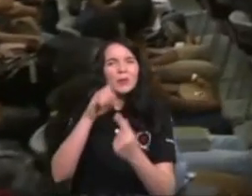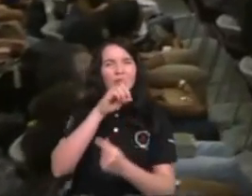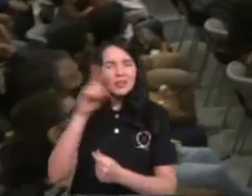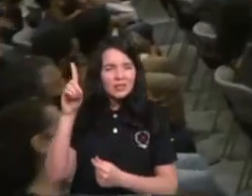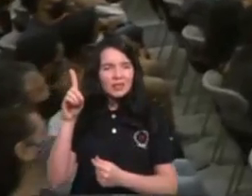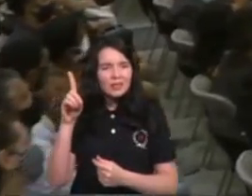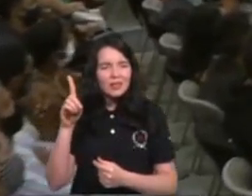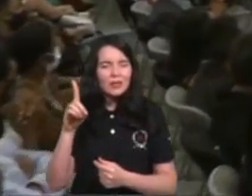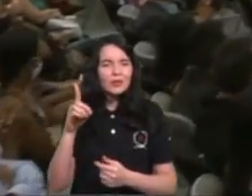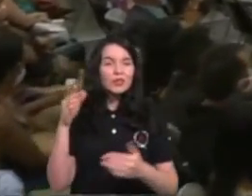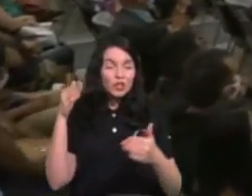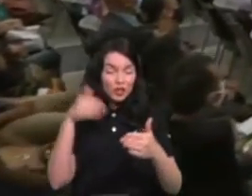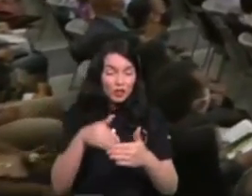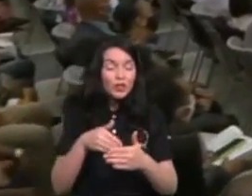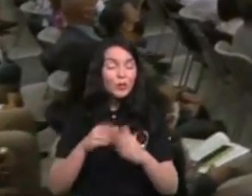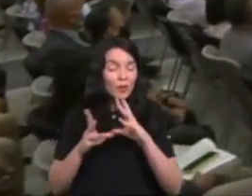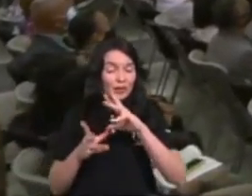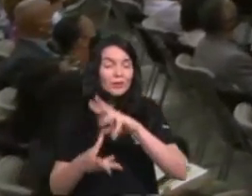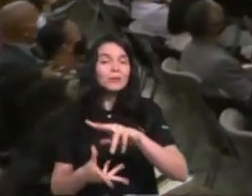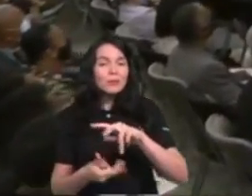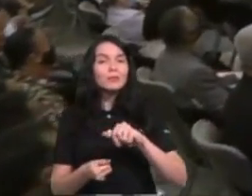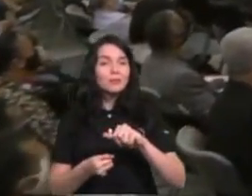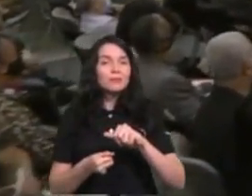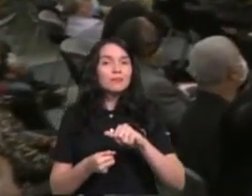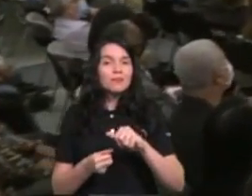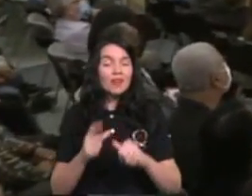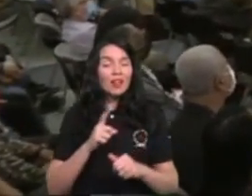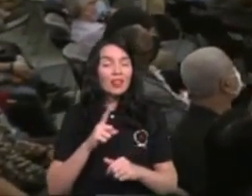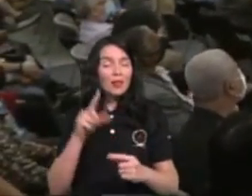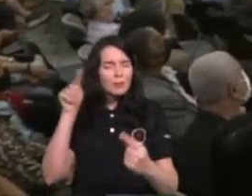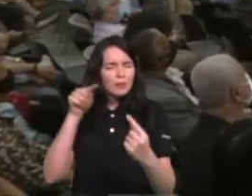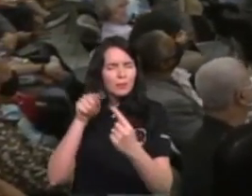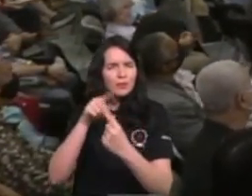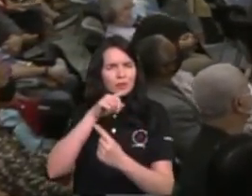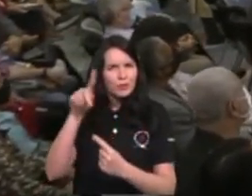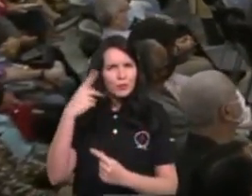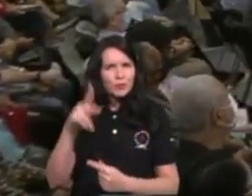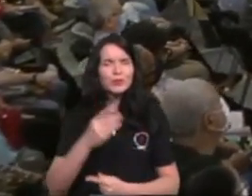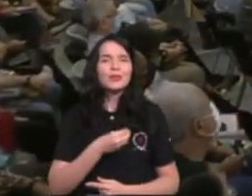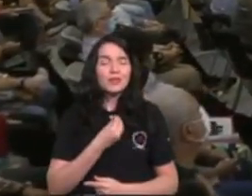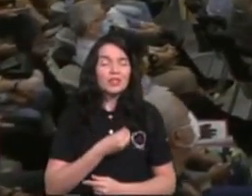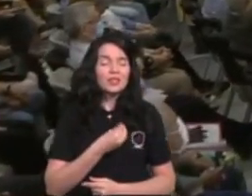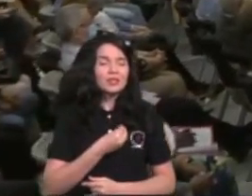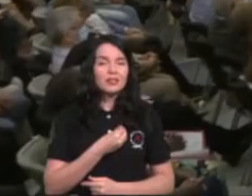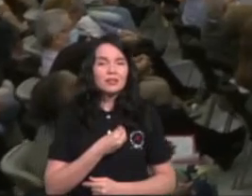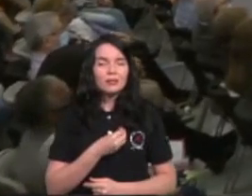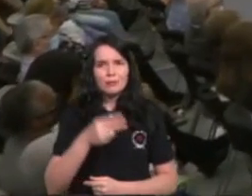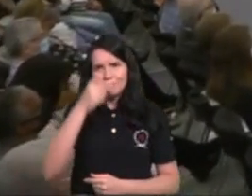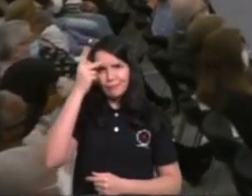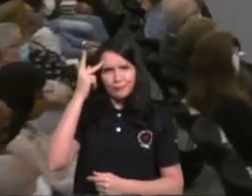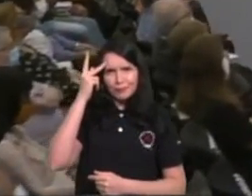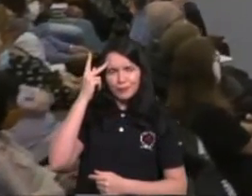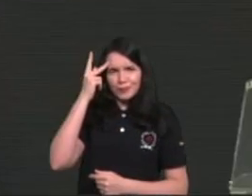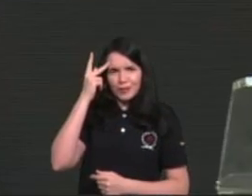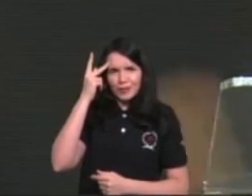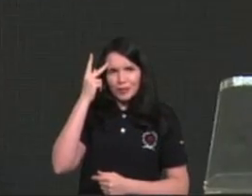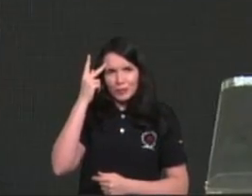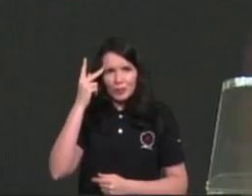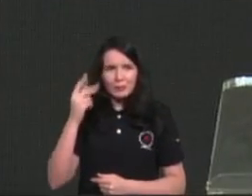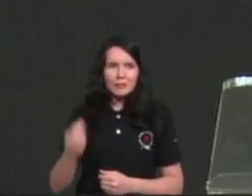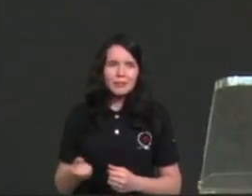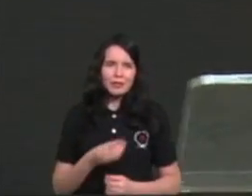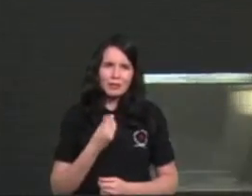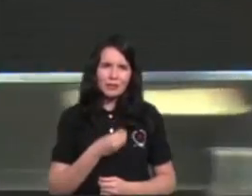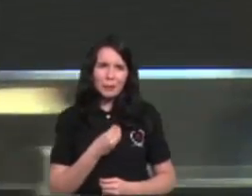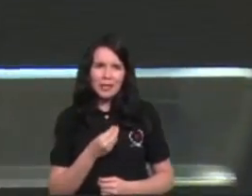Deus desse que você chegou no planeta Terra é um propósito de Deus para tua vida você não é mais alguém para viver perdido